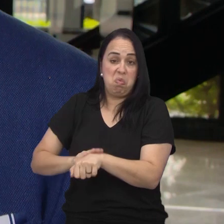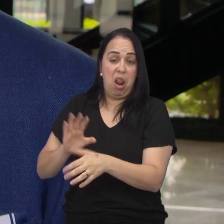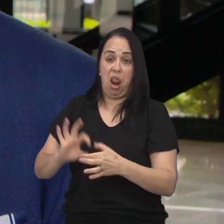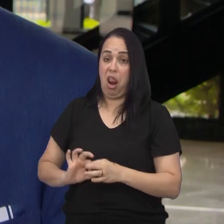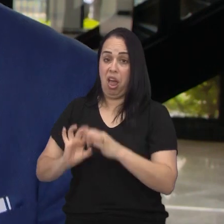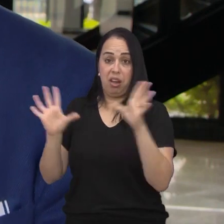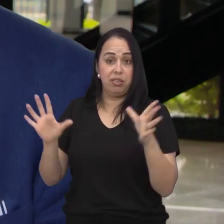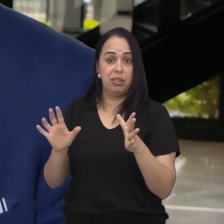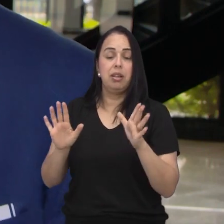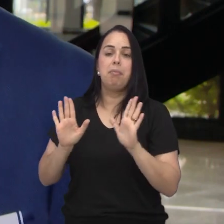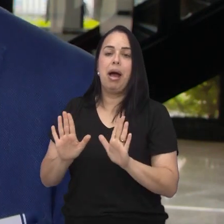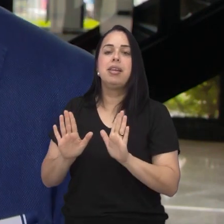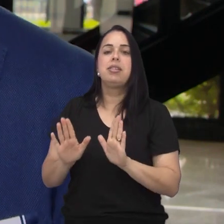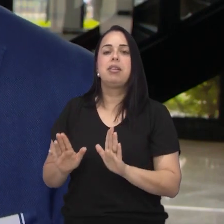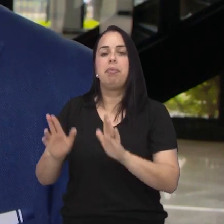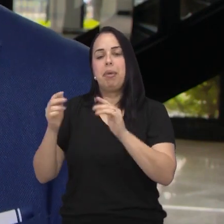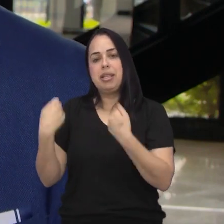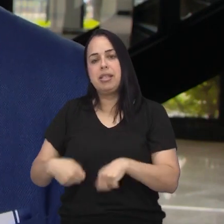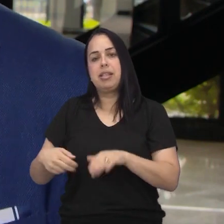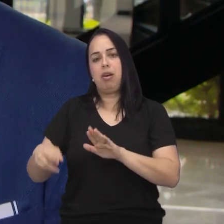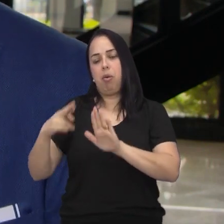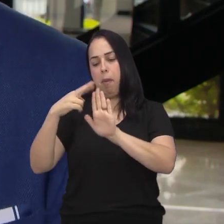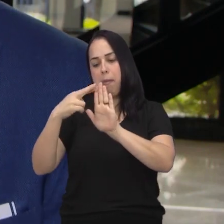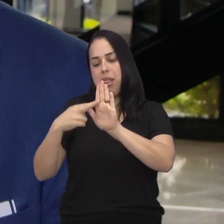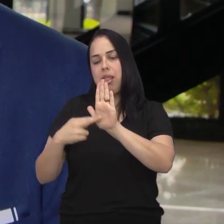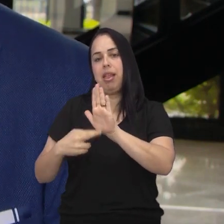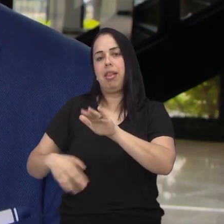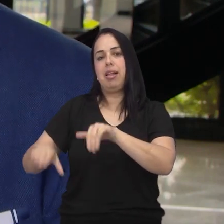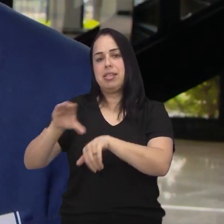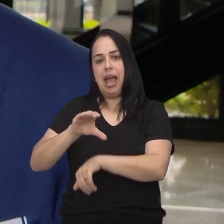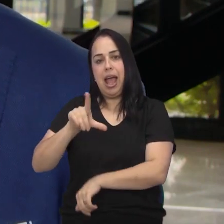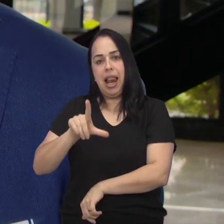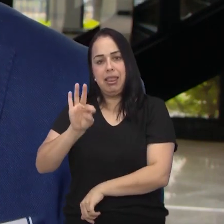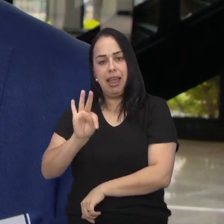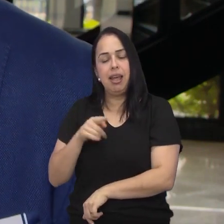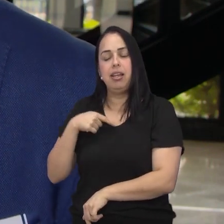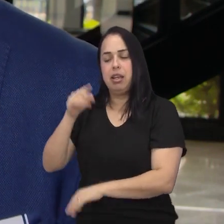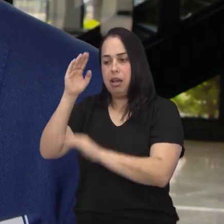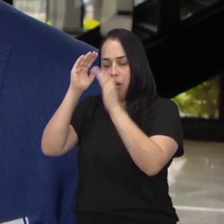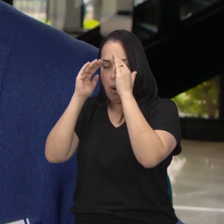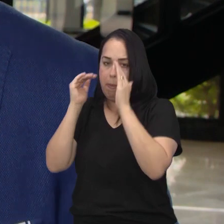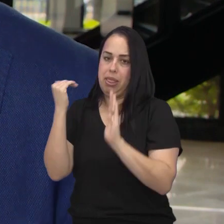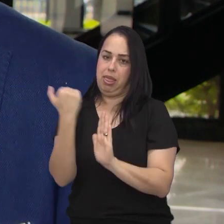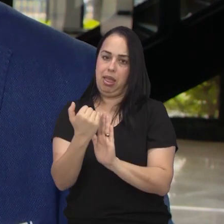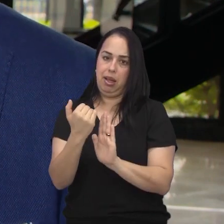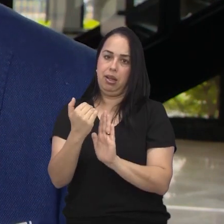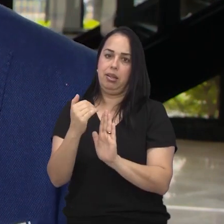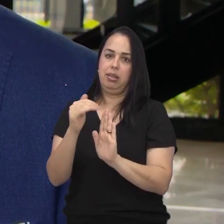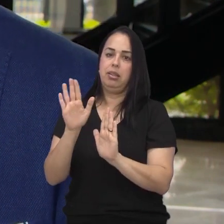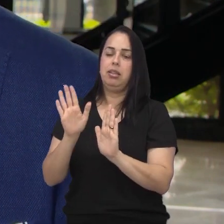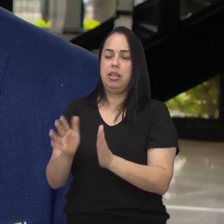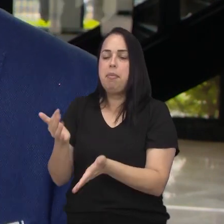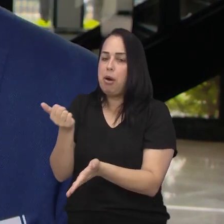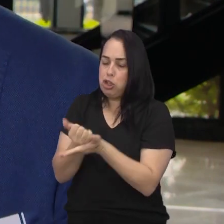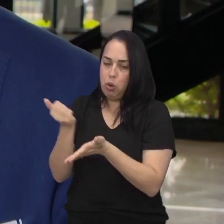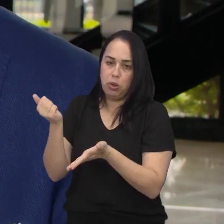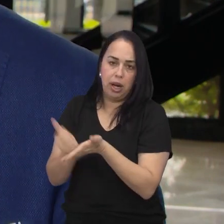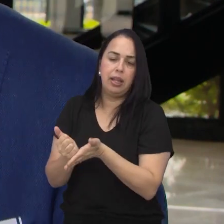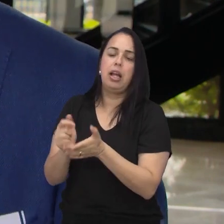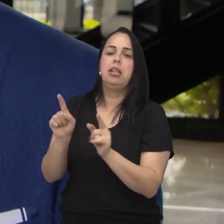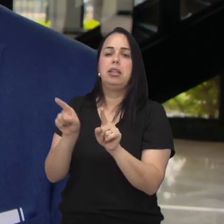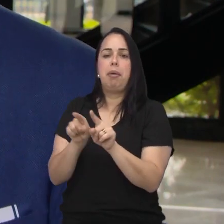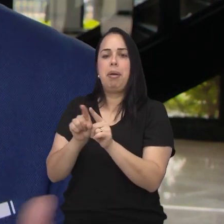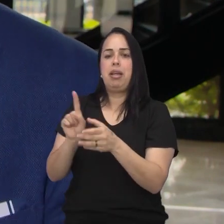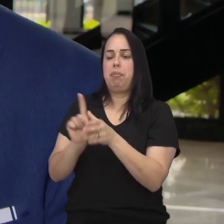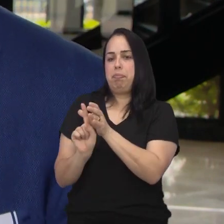qualquer momento, claro que se respeite as consolidações das leis do trabalho, que é a CLT, e você consiga fazer um processo de